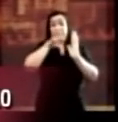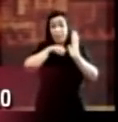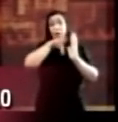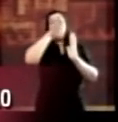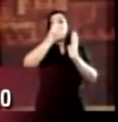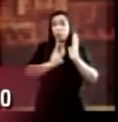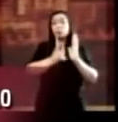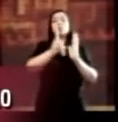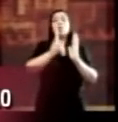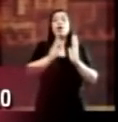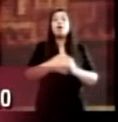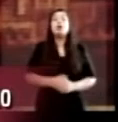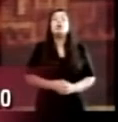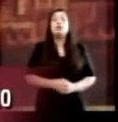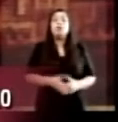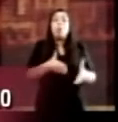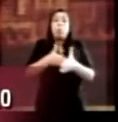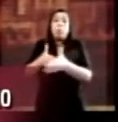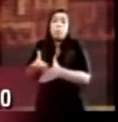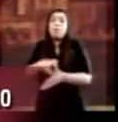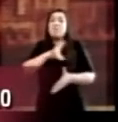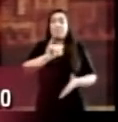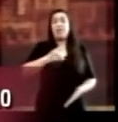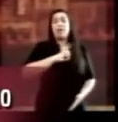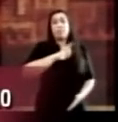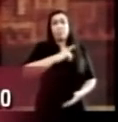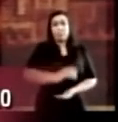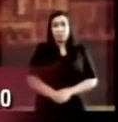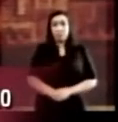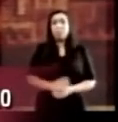acredita que restrições futuras poderão vir.